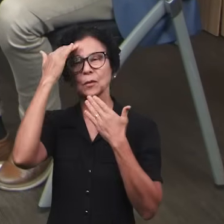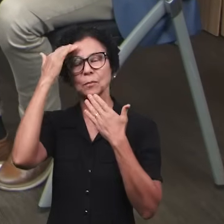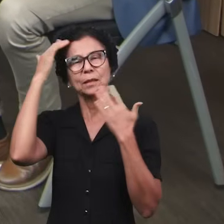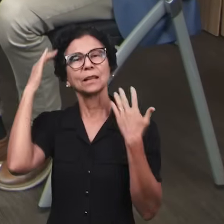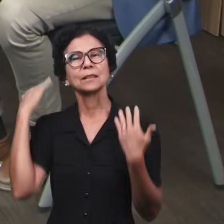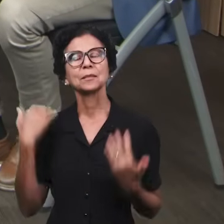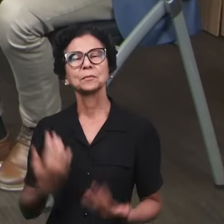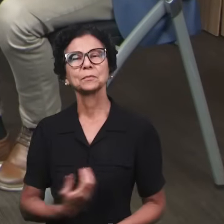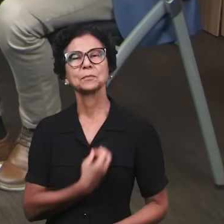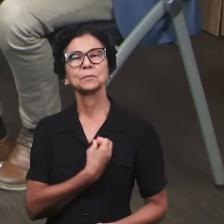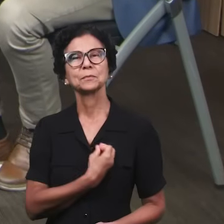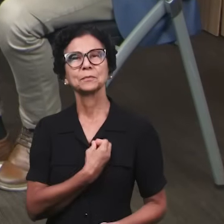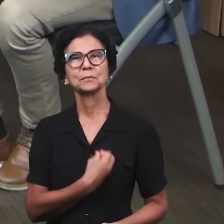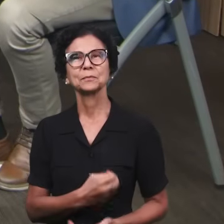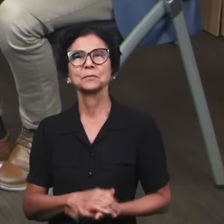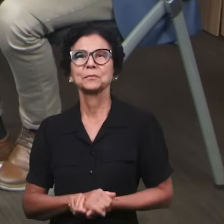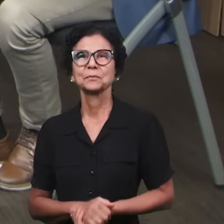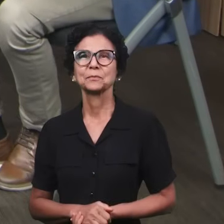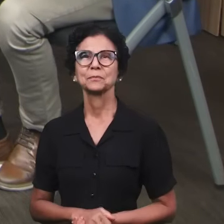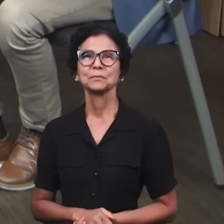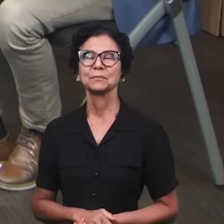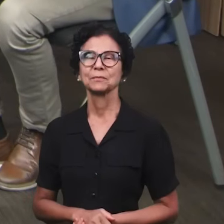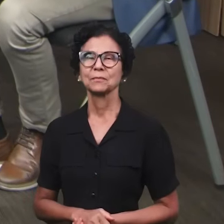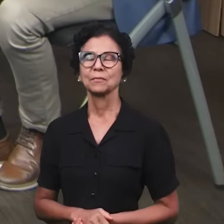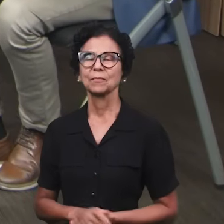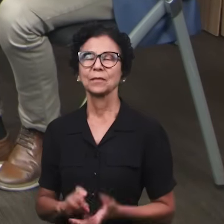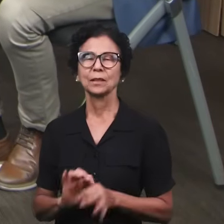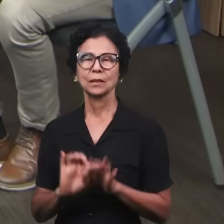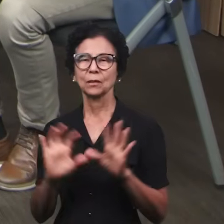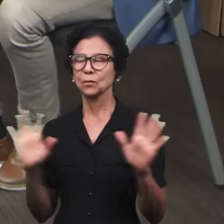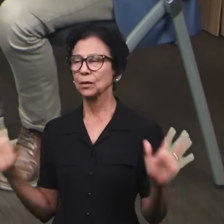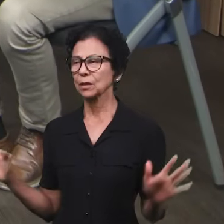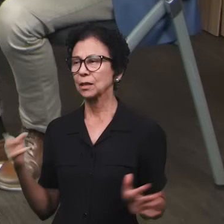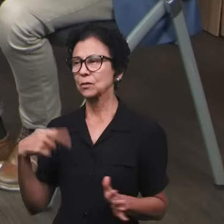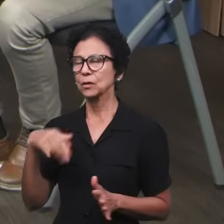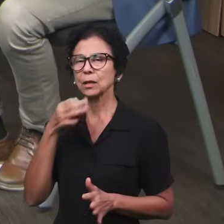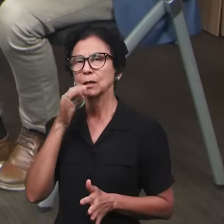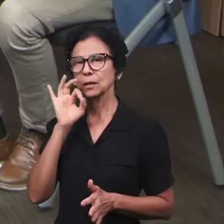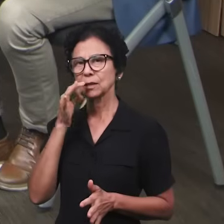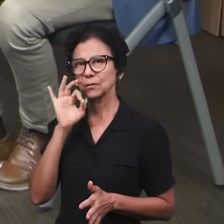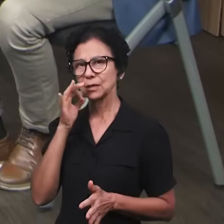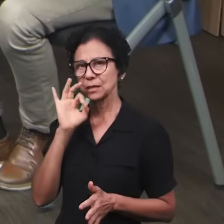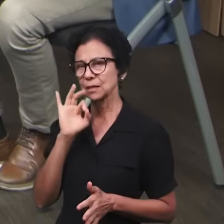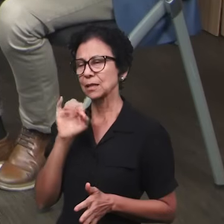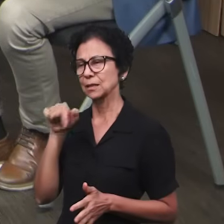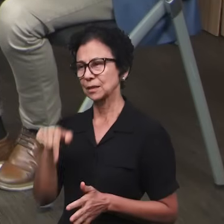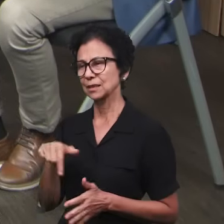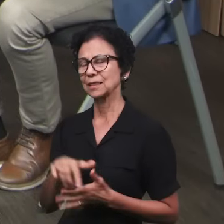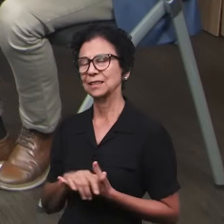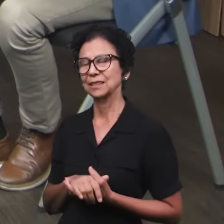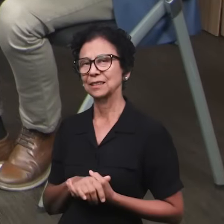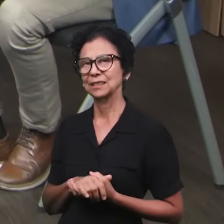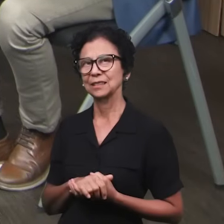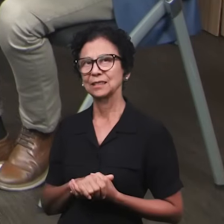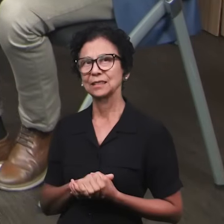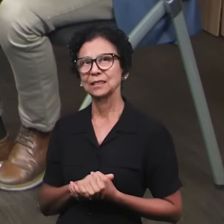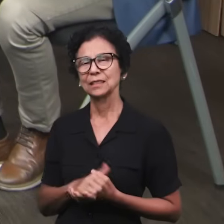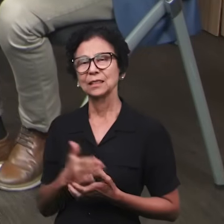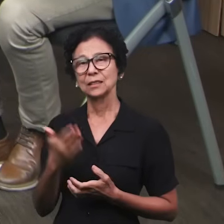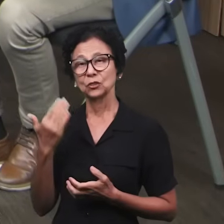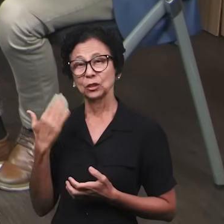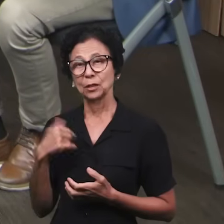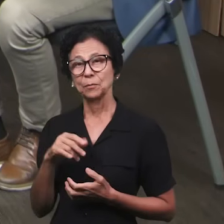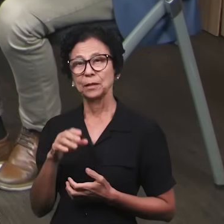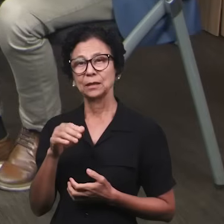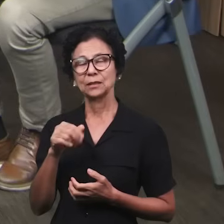participação de vocês, são sempre bem-vindos, vocês estão em casa. Não deixe de tomar um cafezinho da irmã Luciana. A tia Fatinha fazia o café